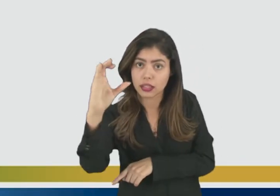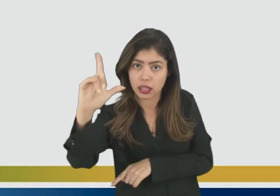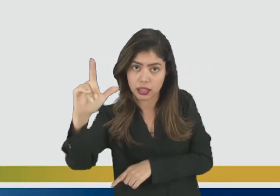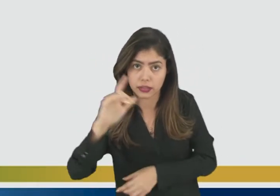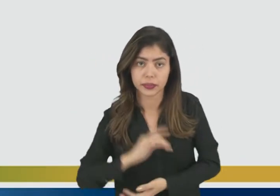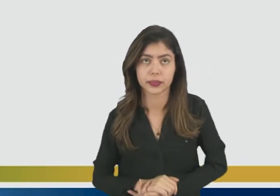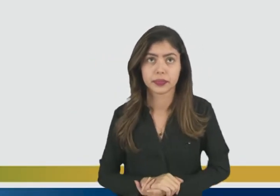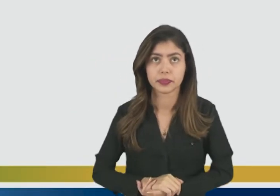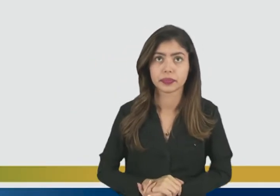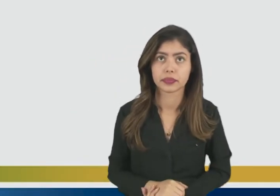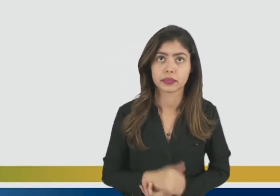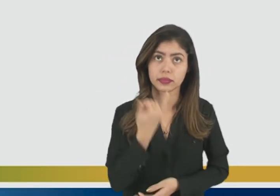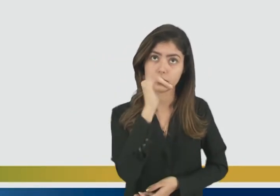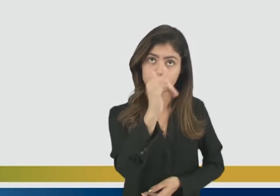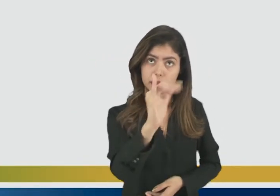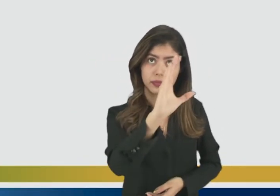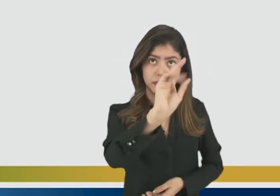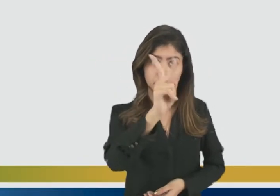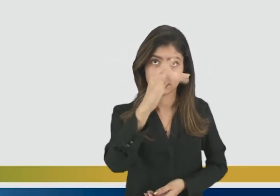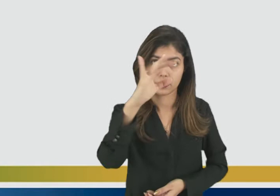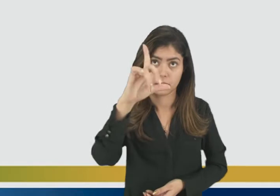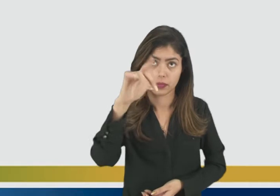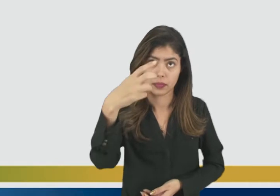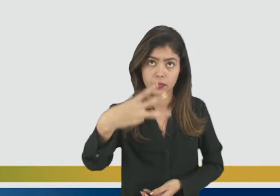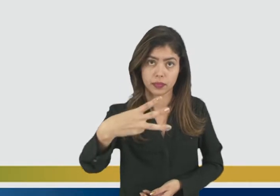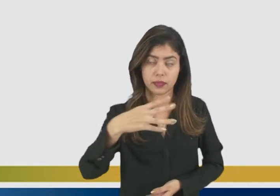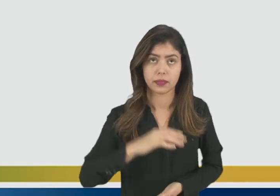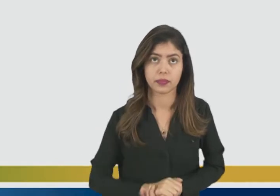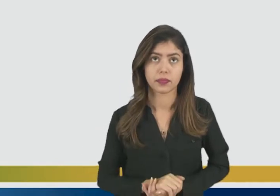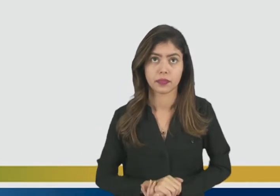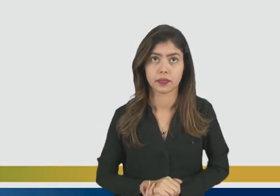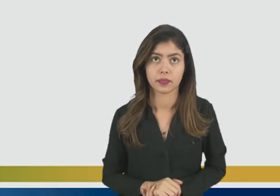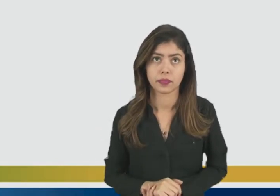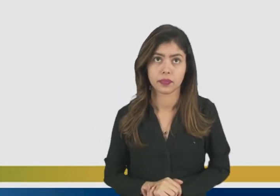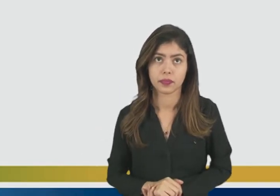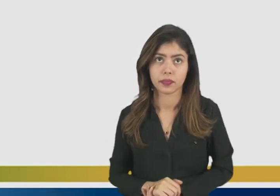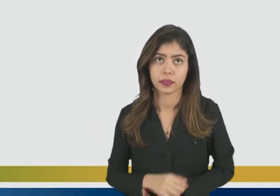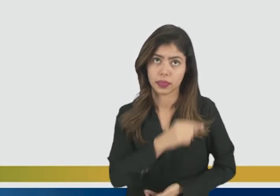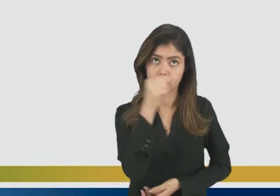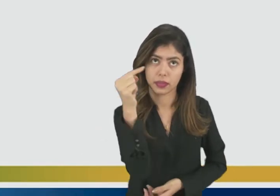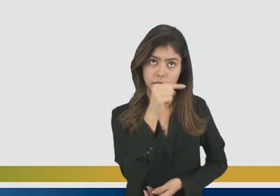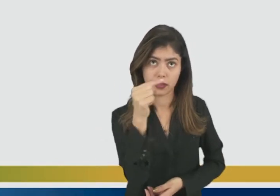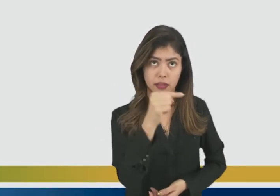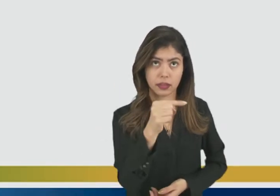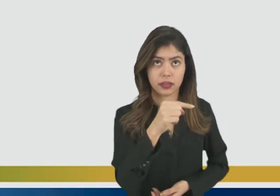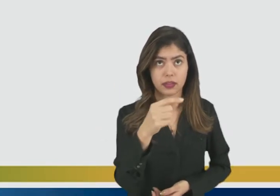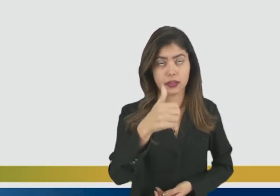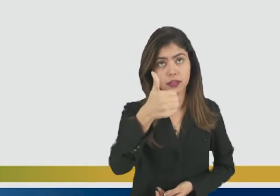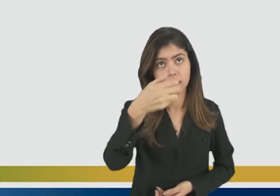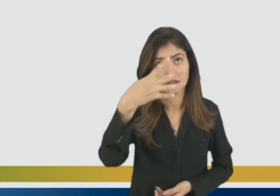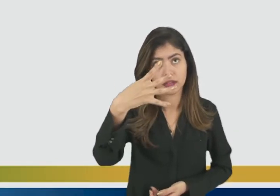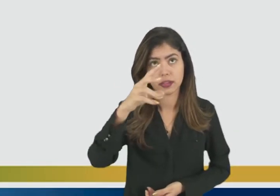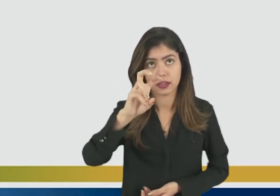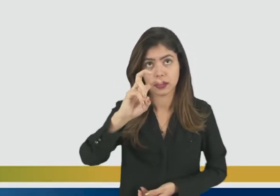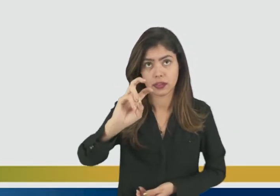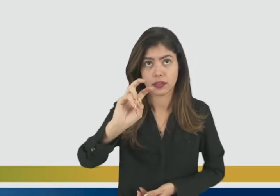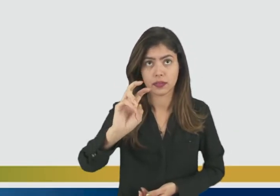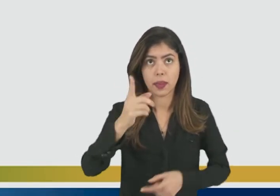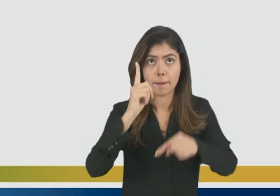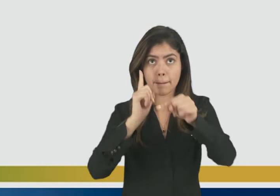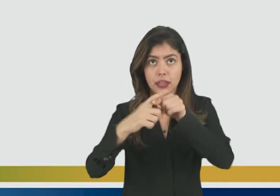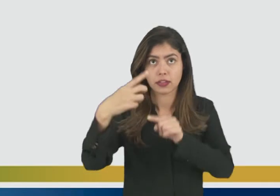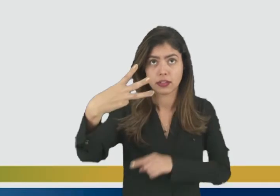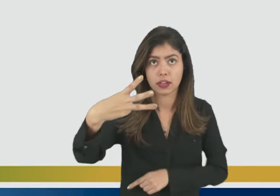3HCl. Energia do CH3, do CHCl3, menos 134, mais